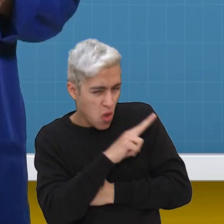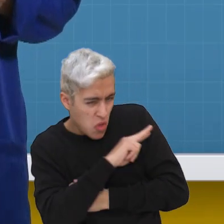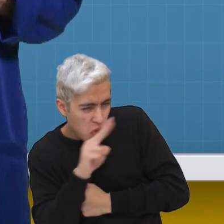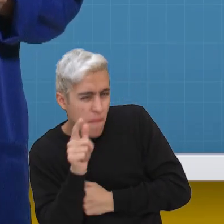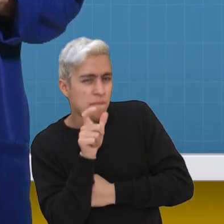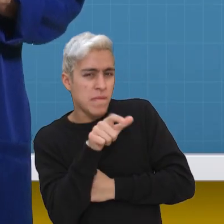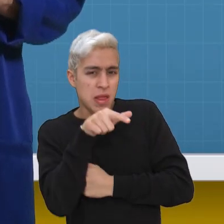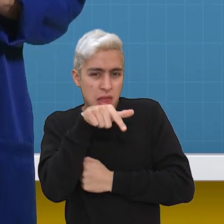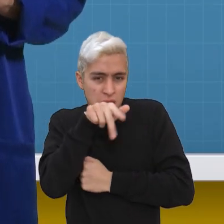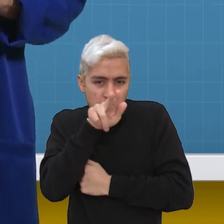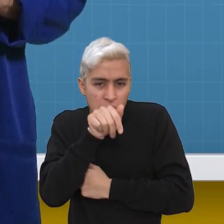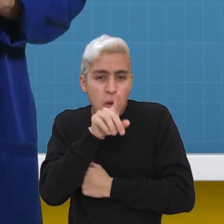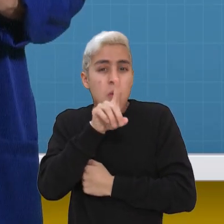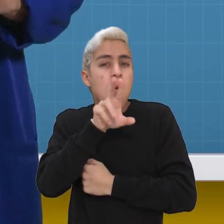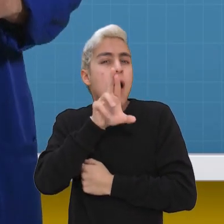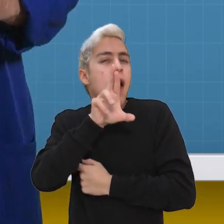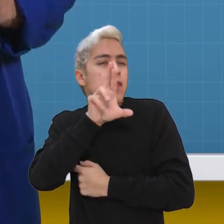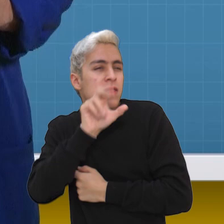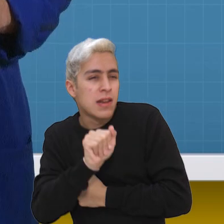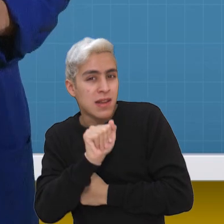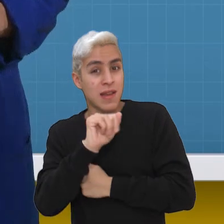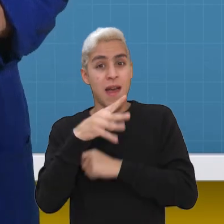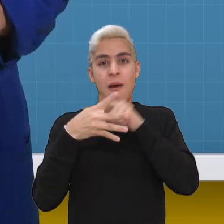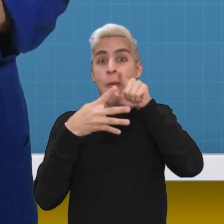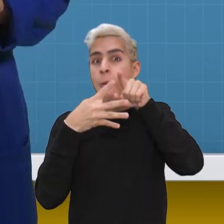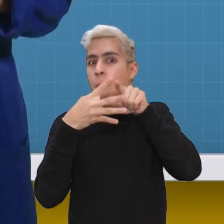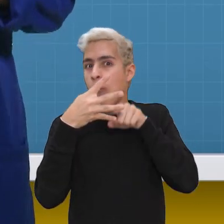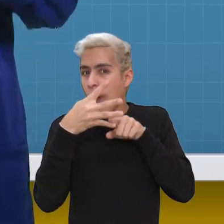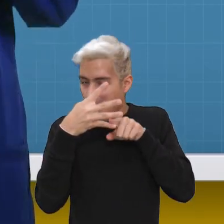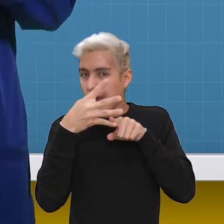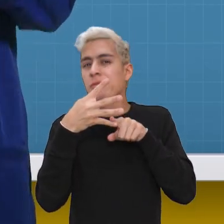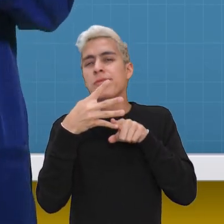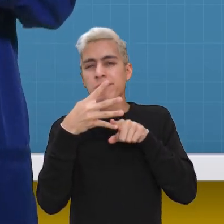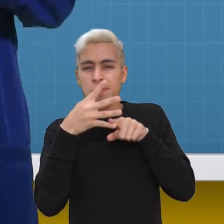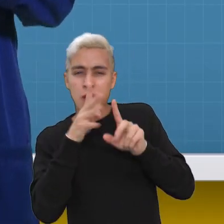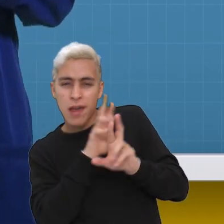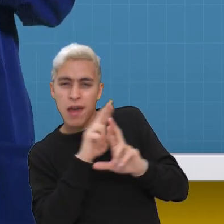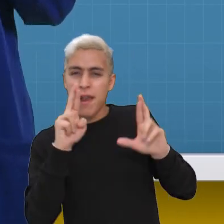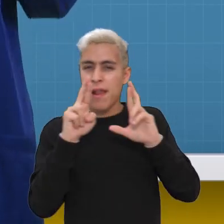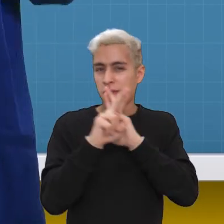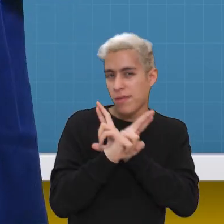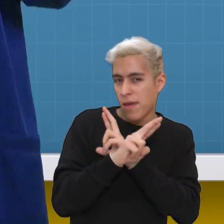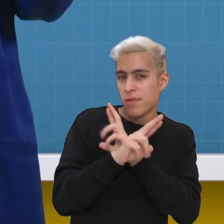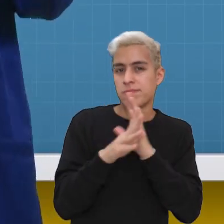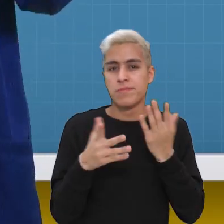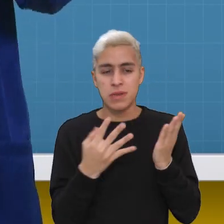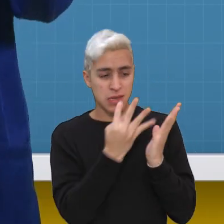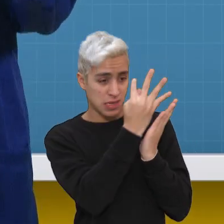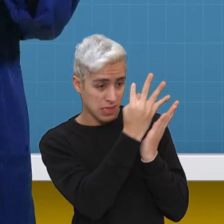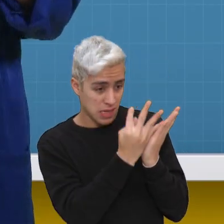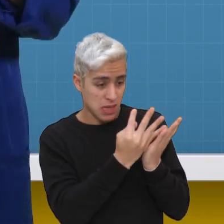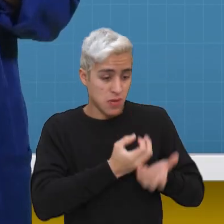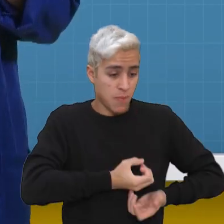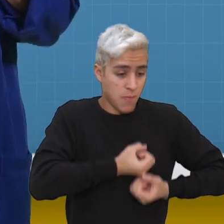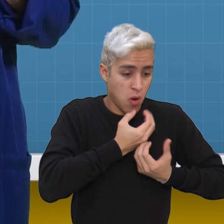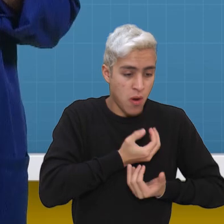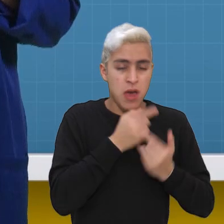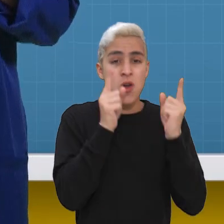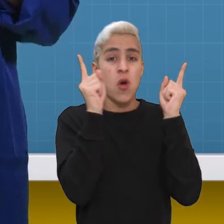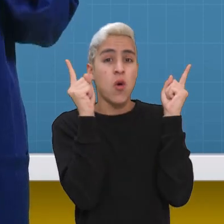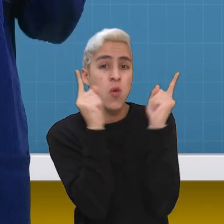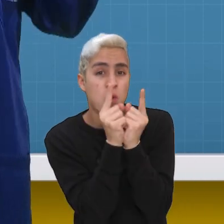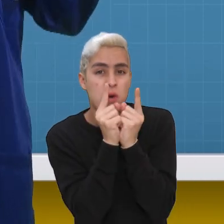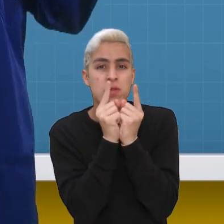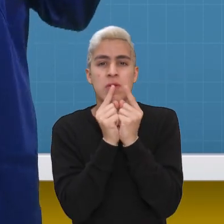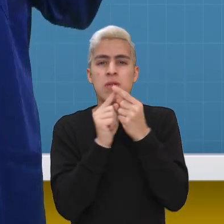olha a palavrinha. Quadra, quatro. Faz sentido? Texto poético